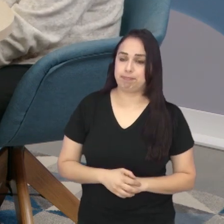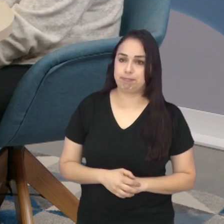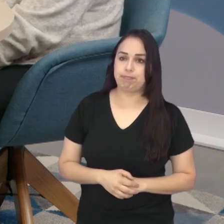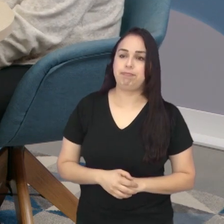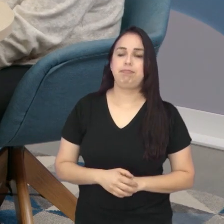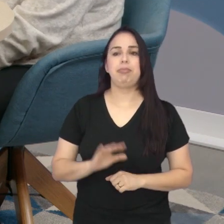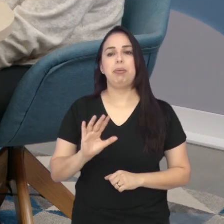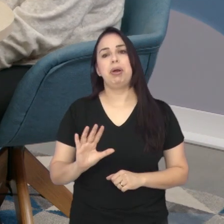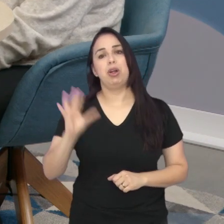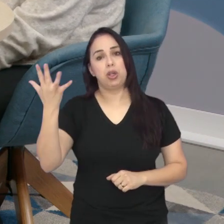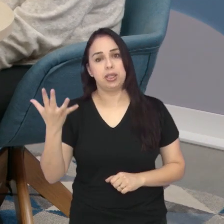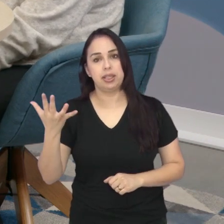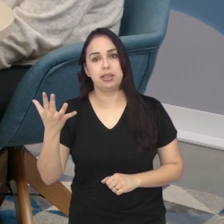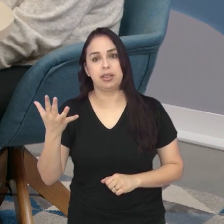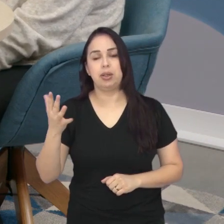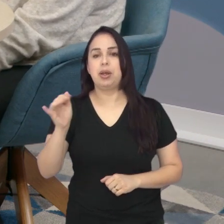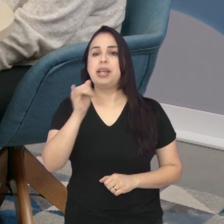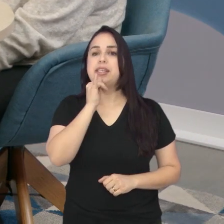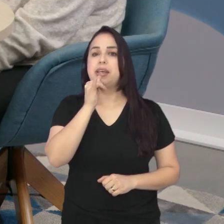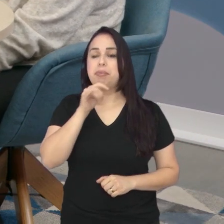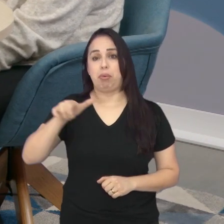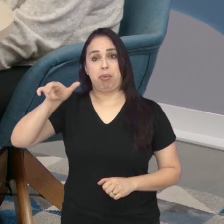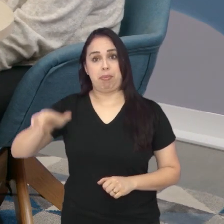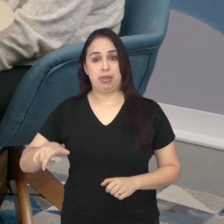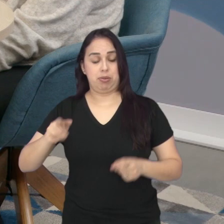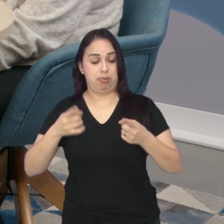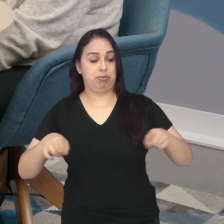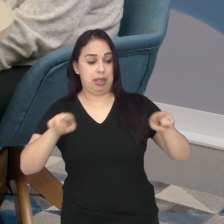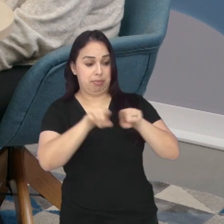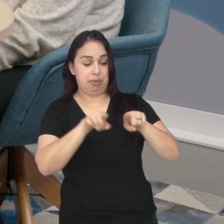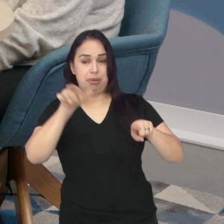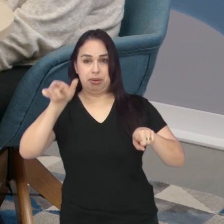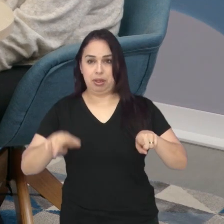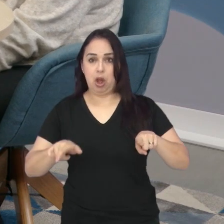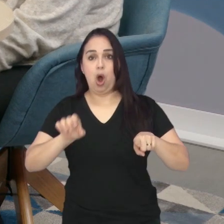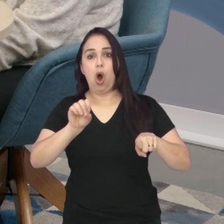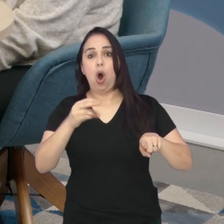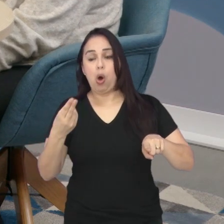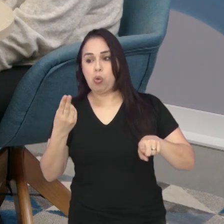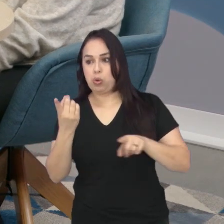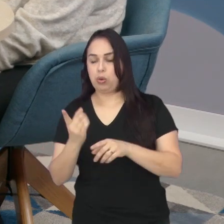quando pode ser tanto um parceiro abusivo quanto um